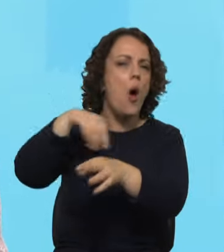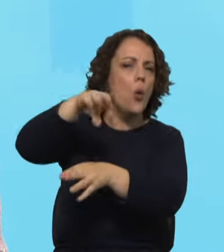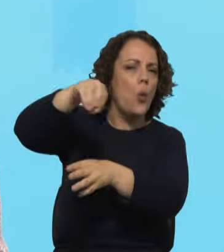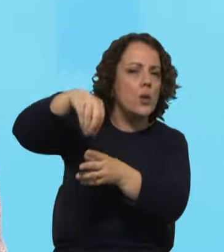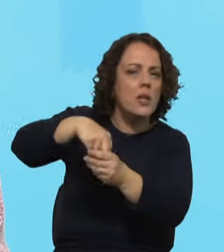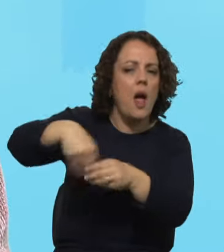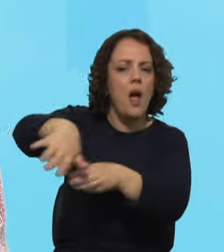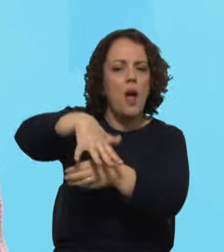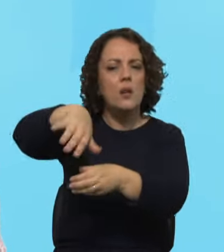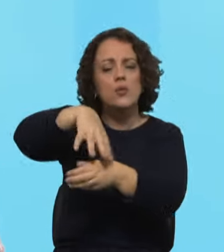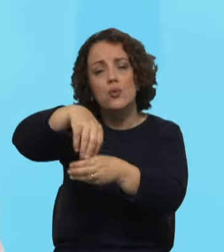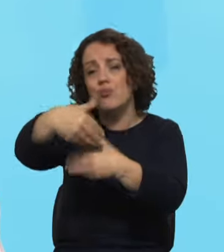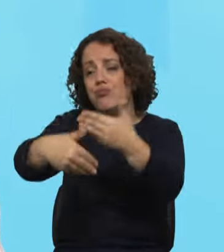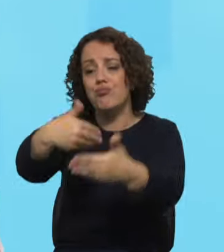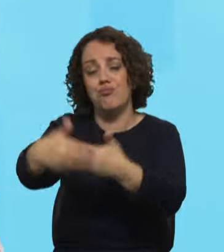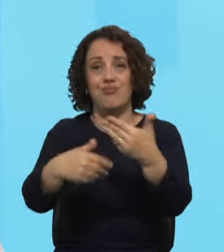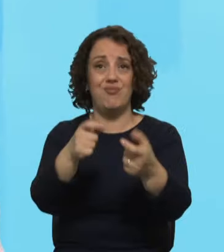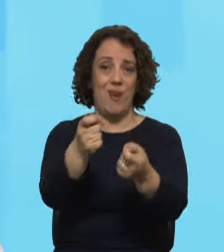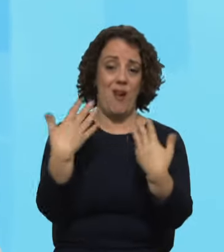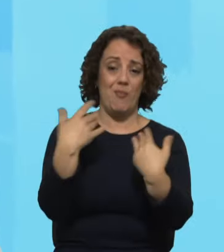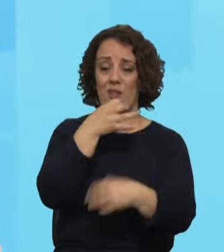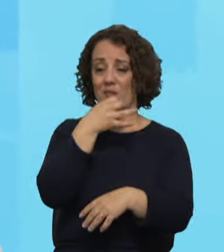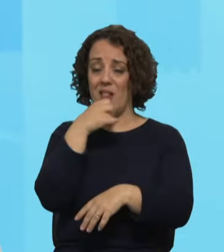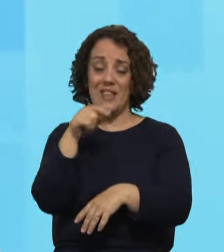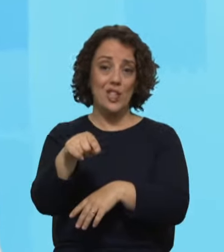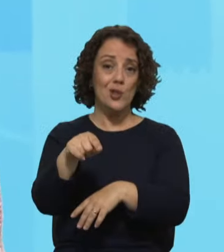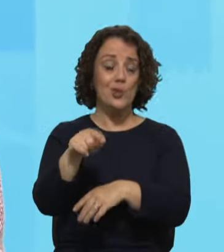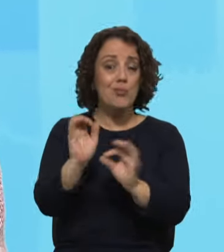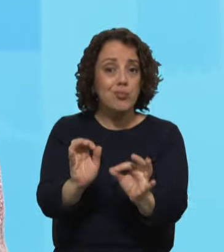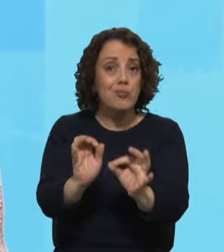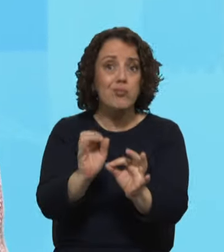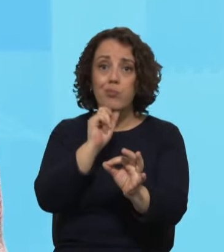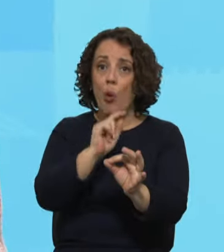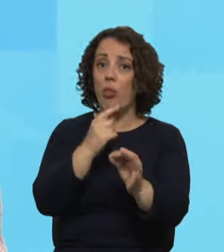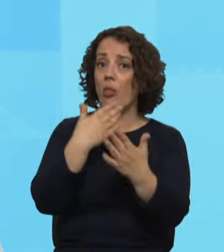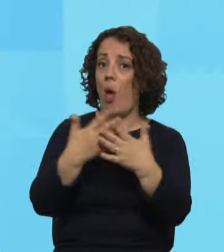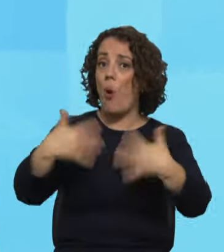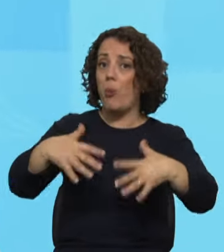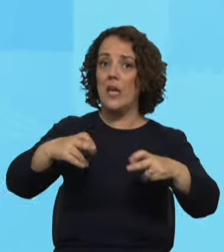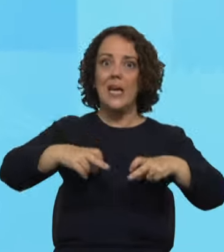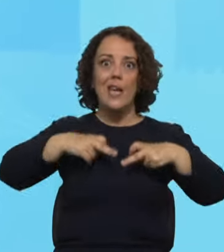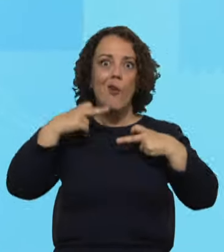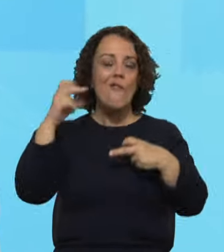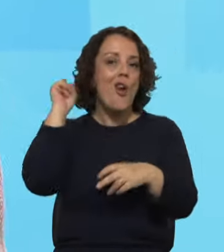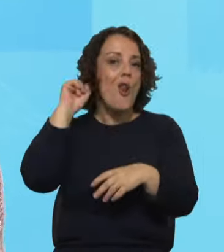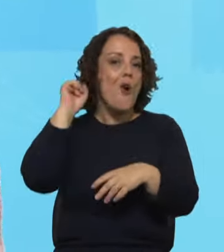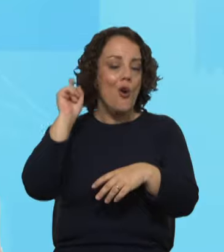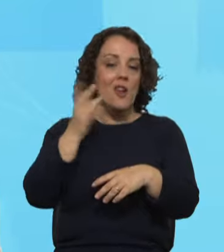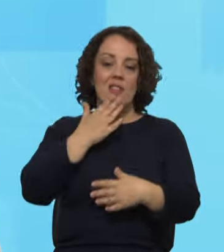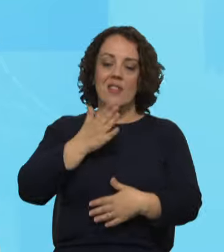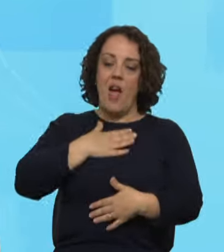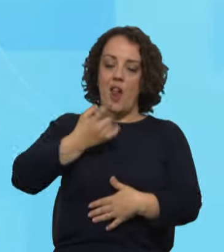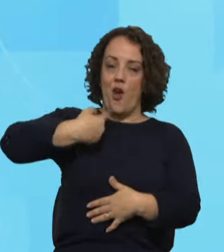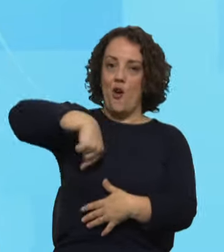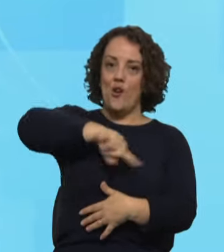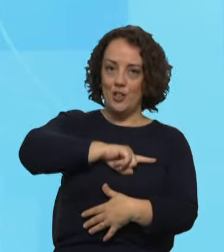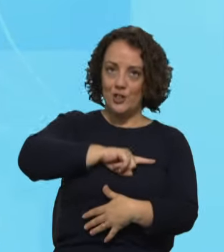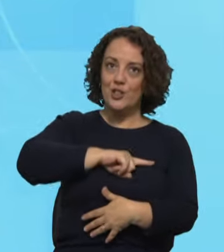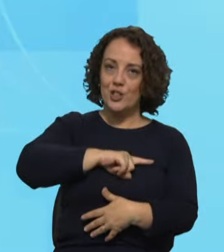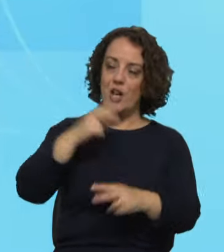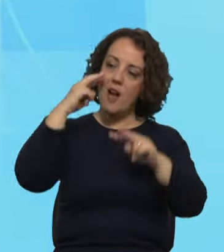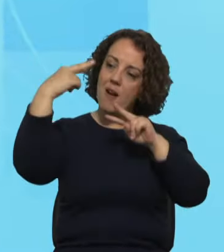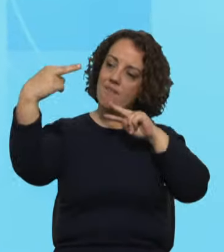quanto tudo isto que falávamos não é de quanto isto pode ser muito rico muito valioso para todos nós quando Nos olhamos entre